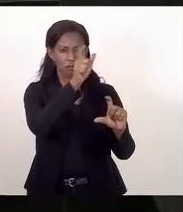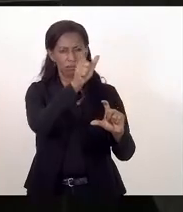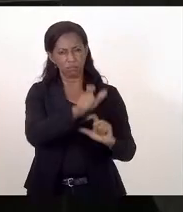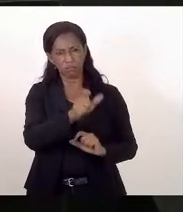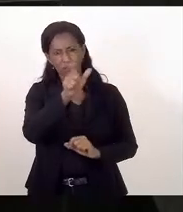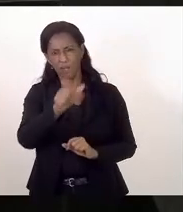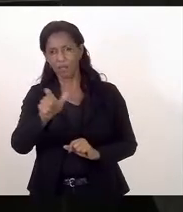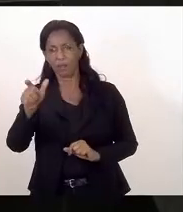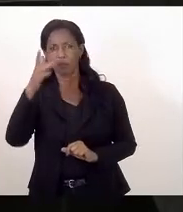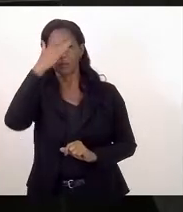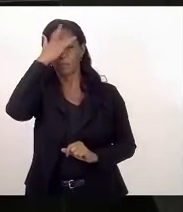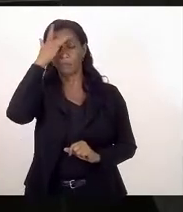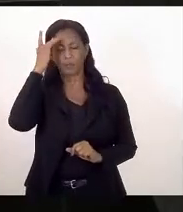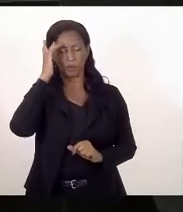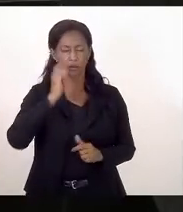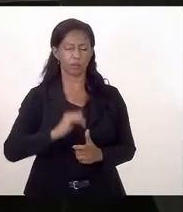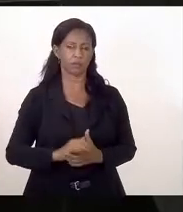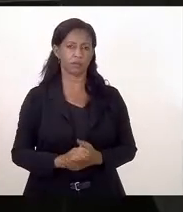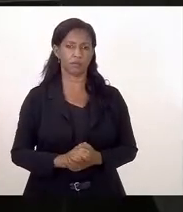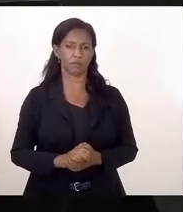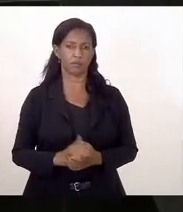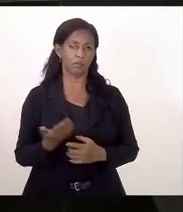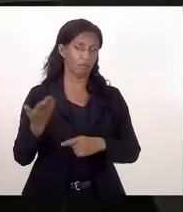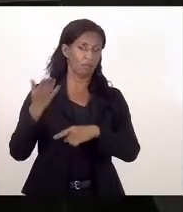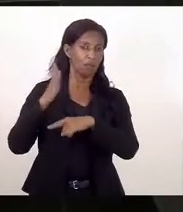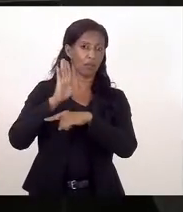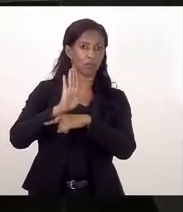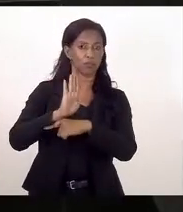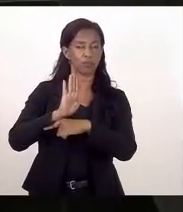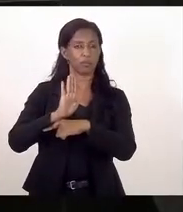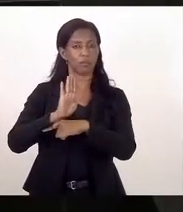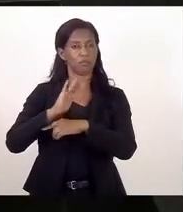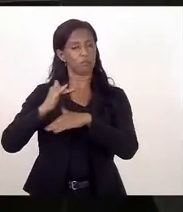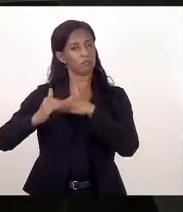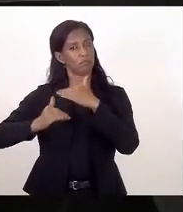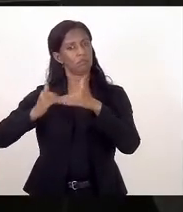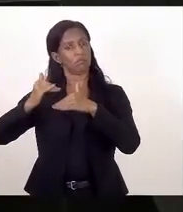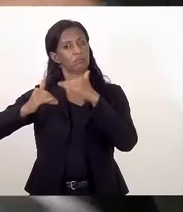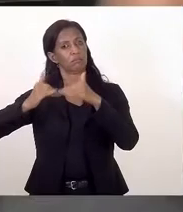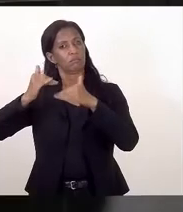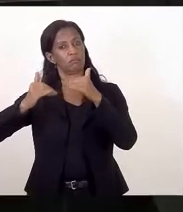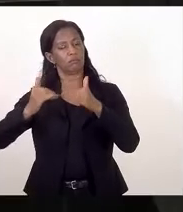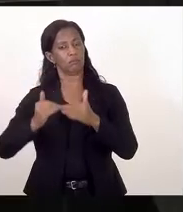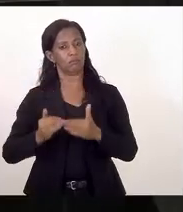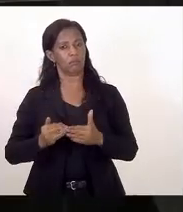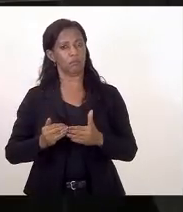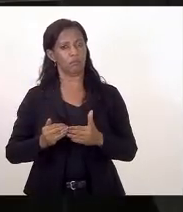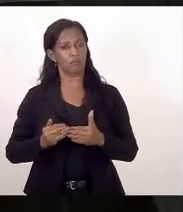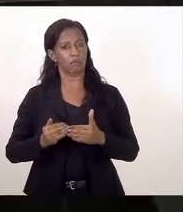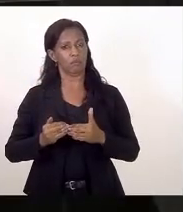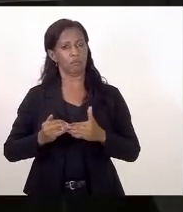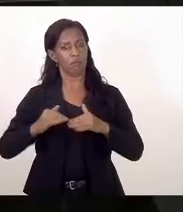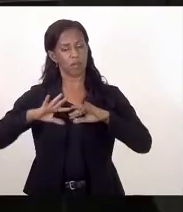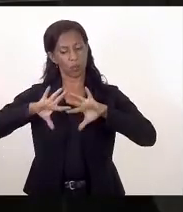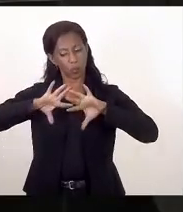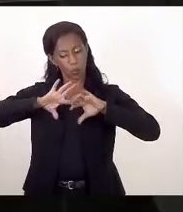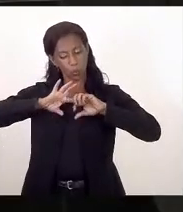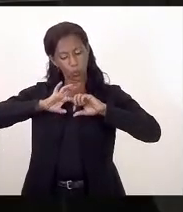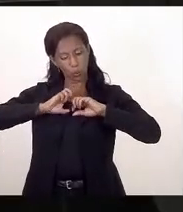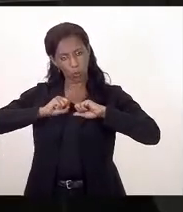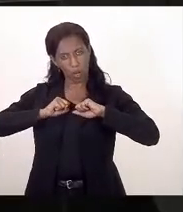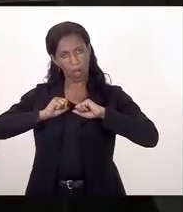e dos cidadãos, ajudam o processo de imunização coletiva.